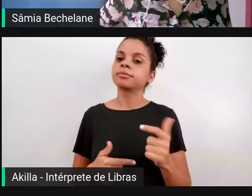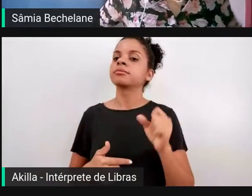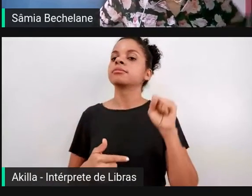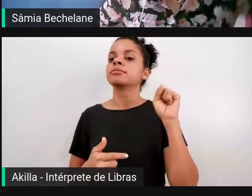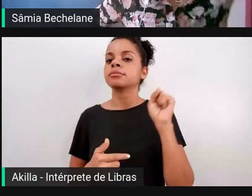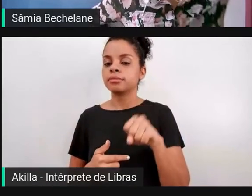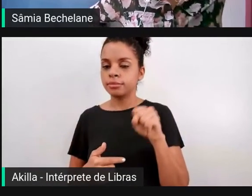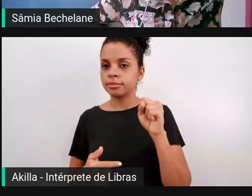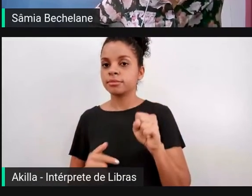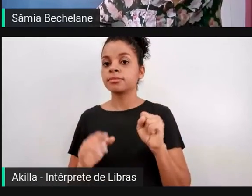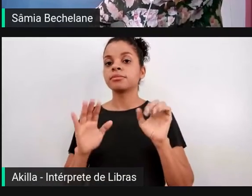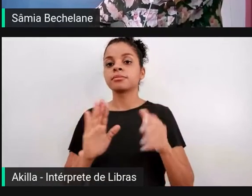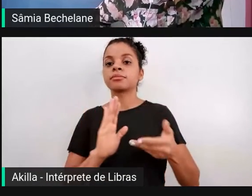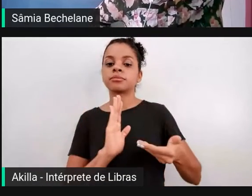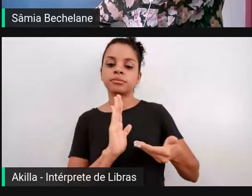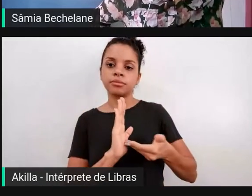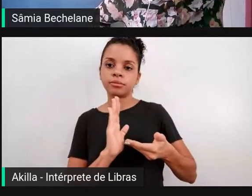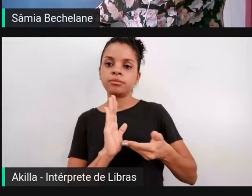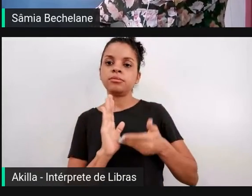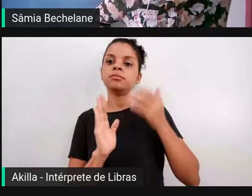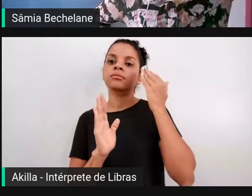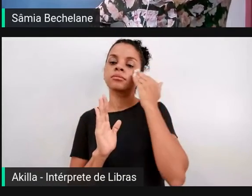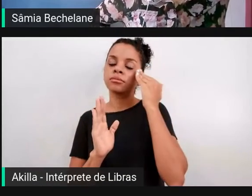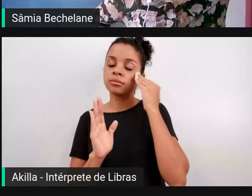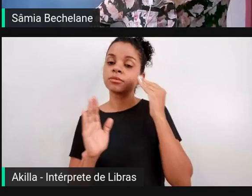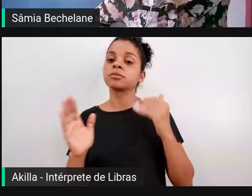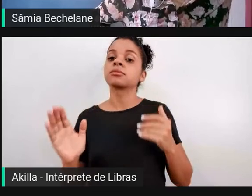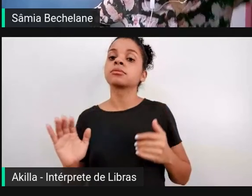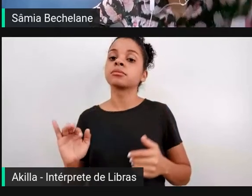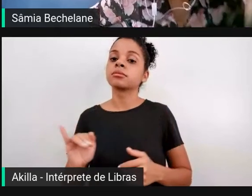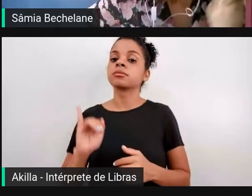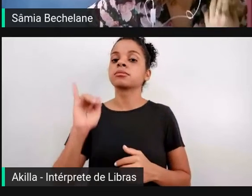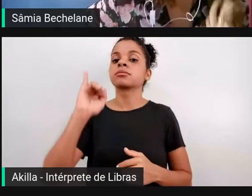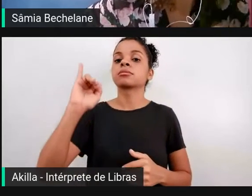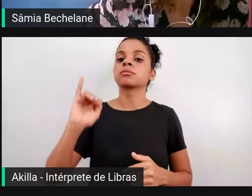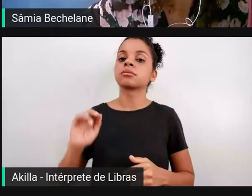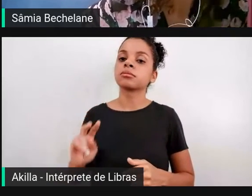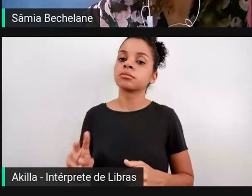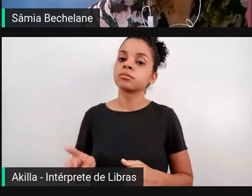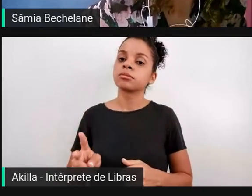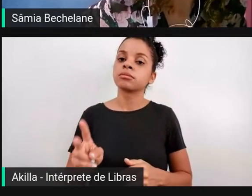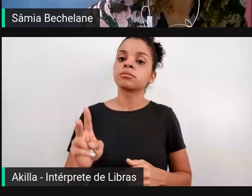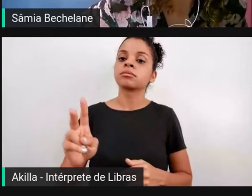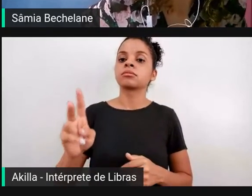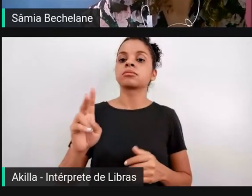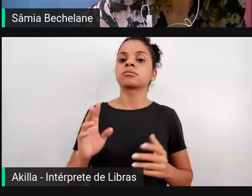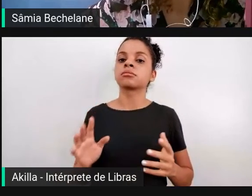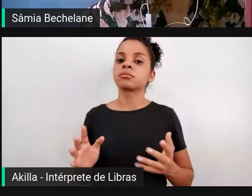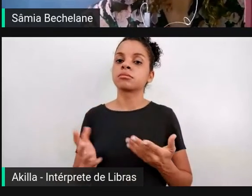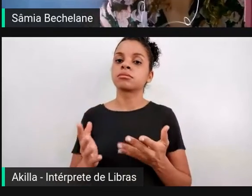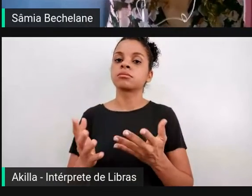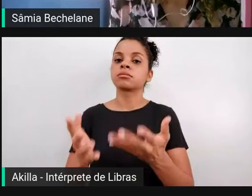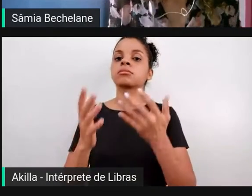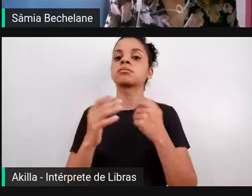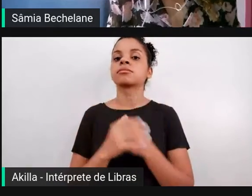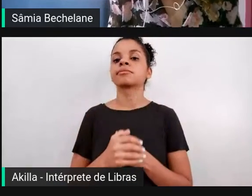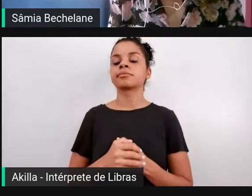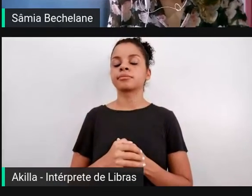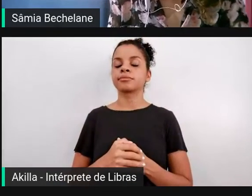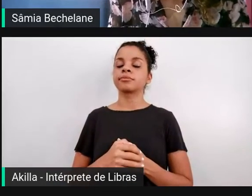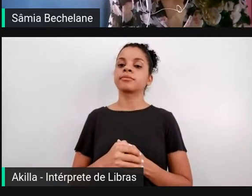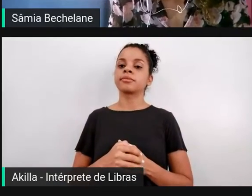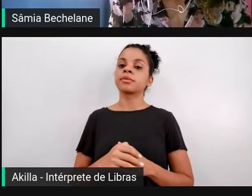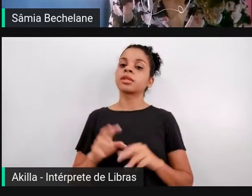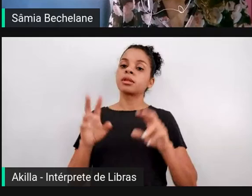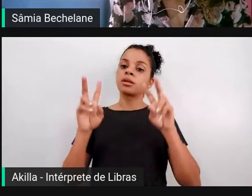sim, como instituição, dar a sua própria contribuição. E em relação ao letramento político digital, que é tão importante